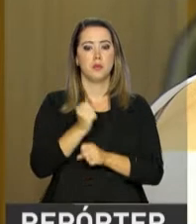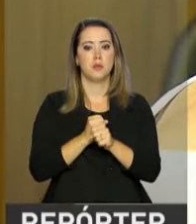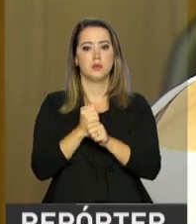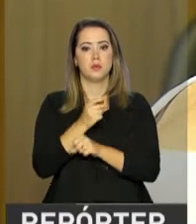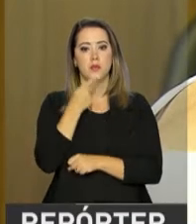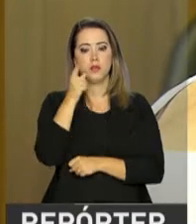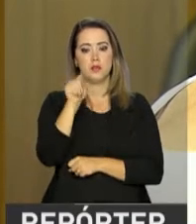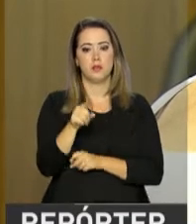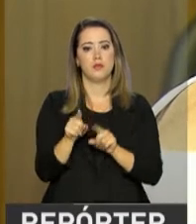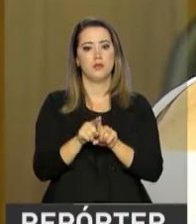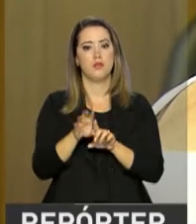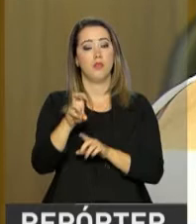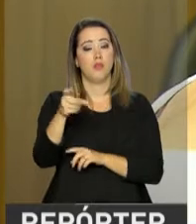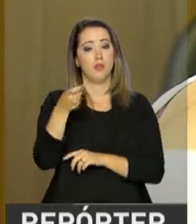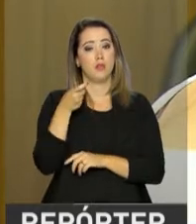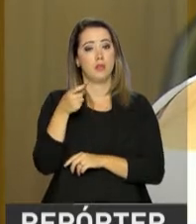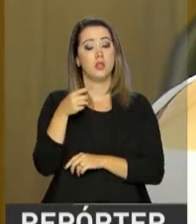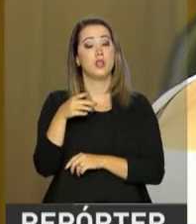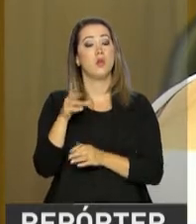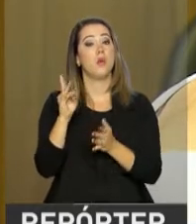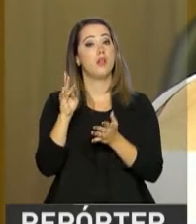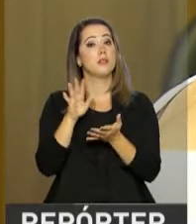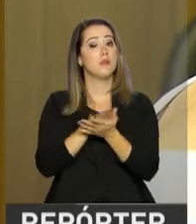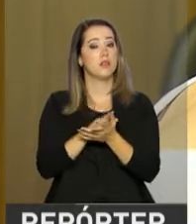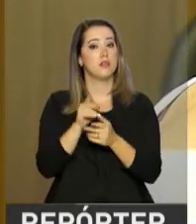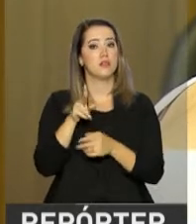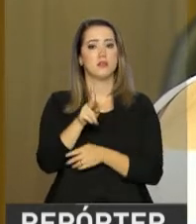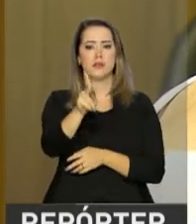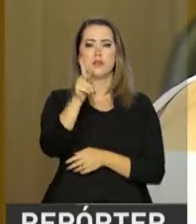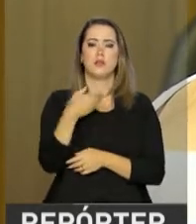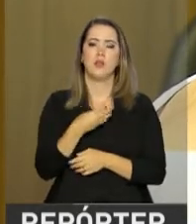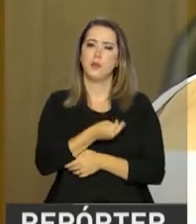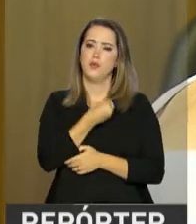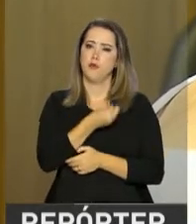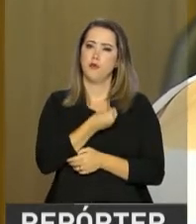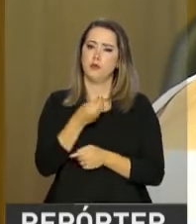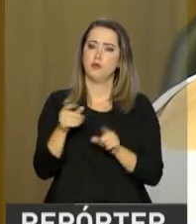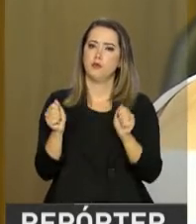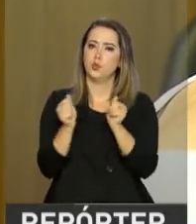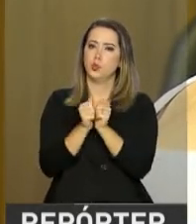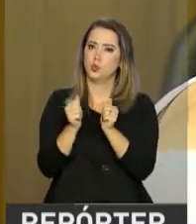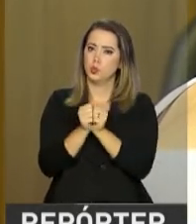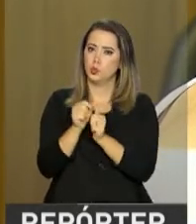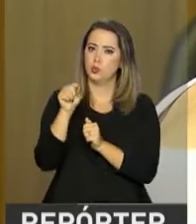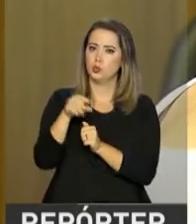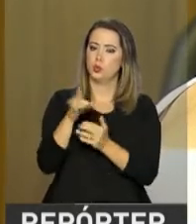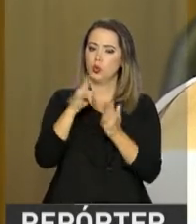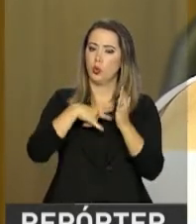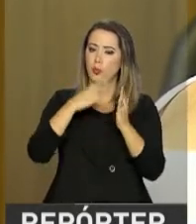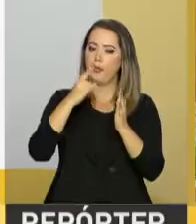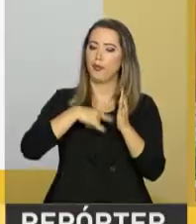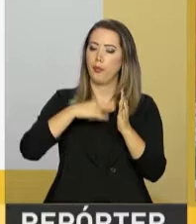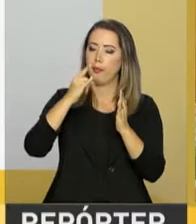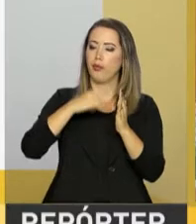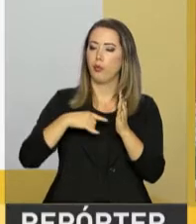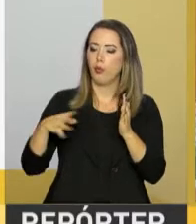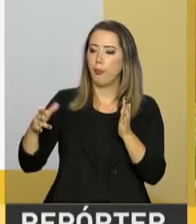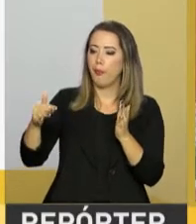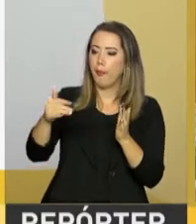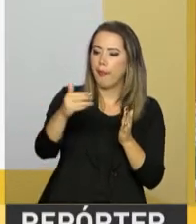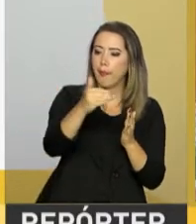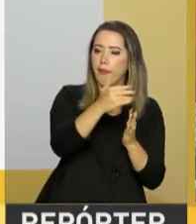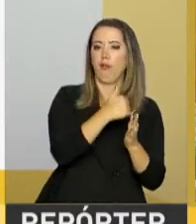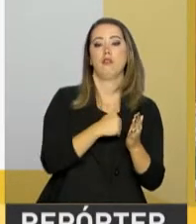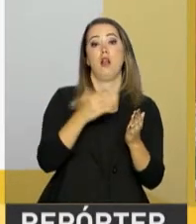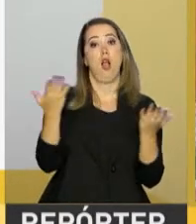Ela contou que o ex-marido, norte-americano, sempre passava um bom tempo juntando os documentos para ir ao consulado. Ela acredita